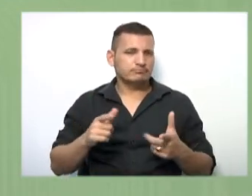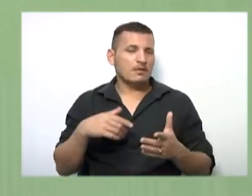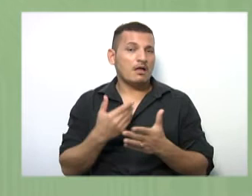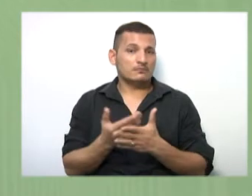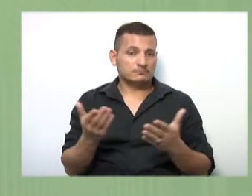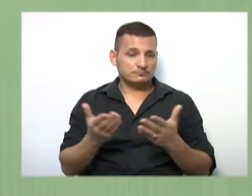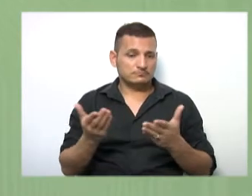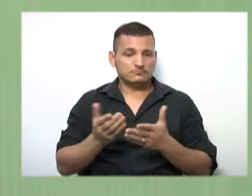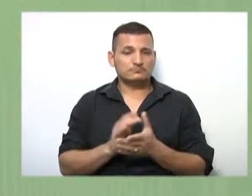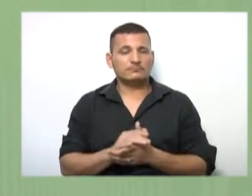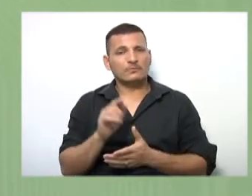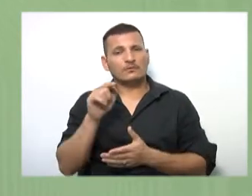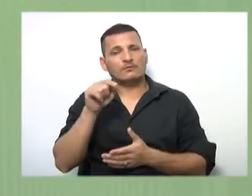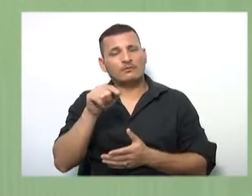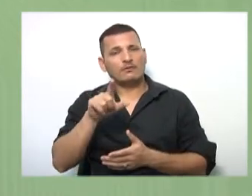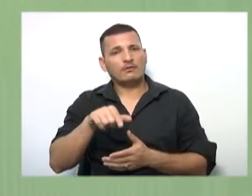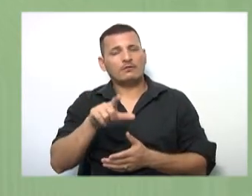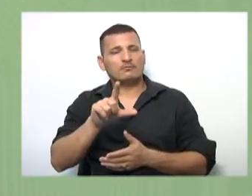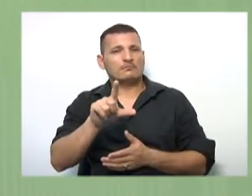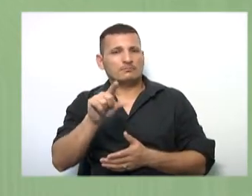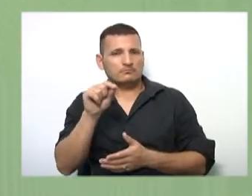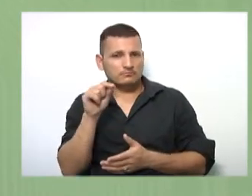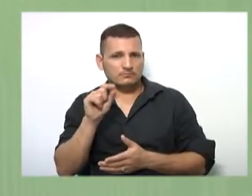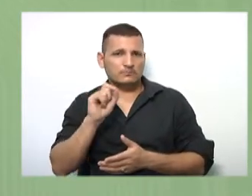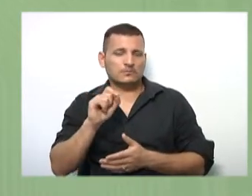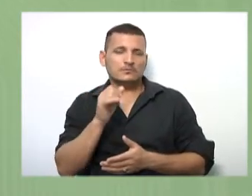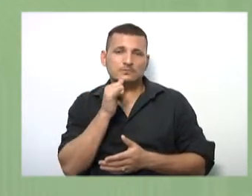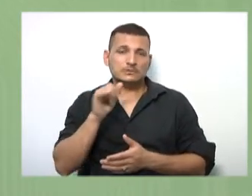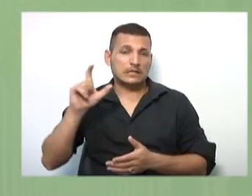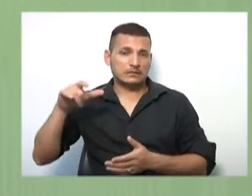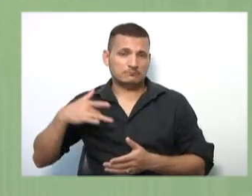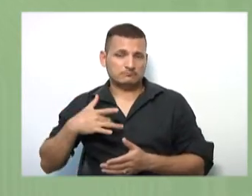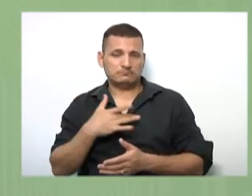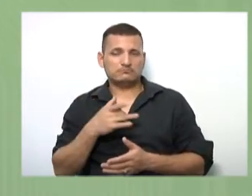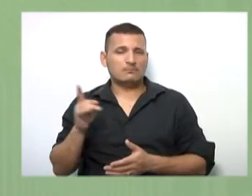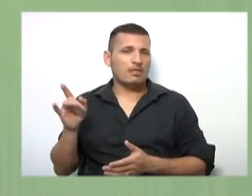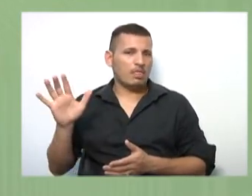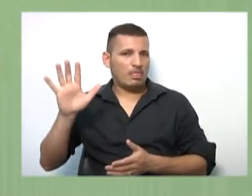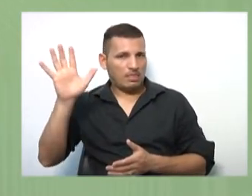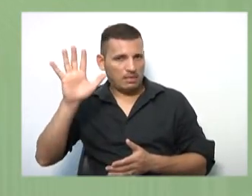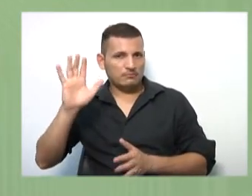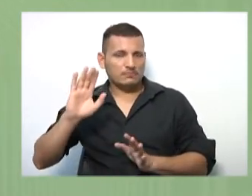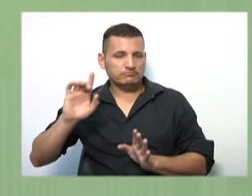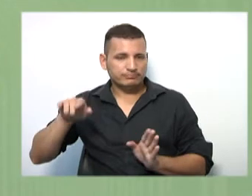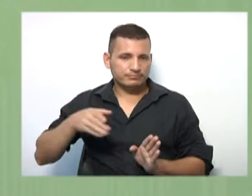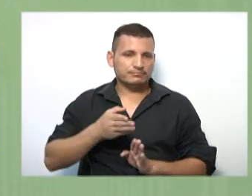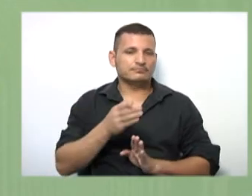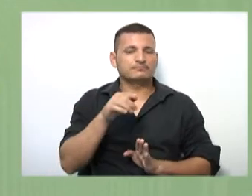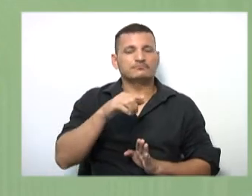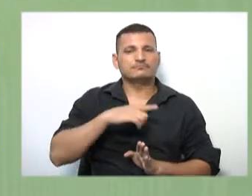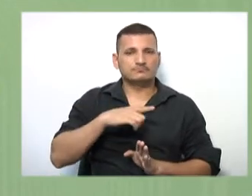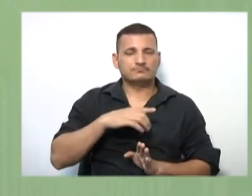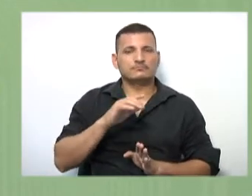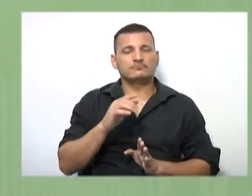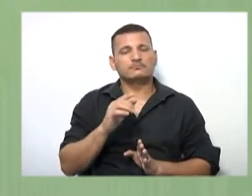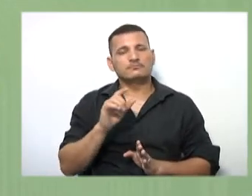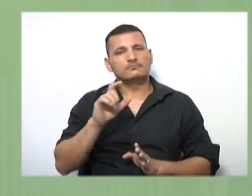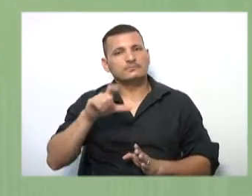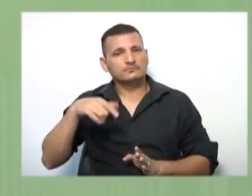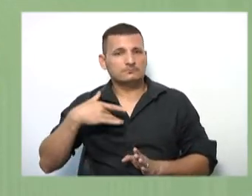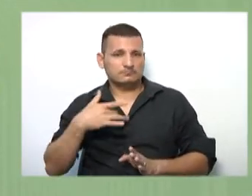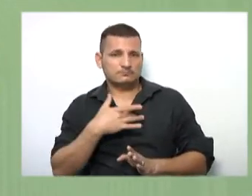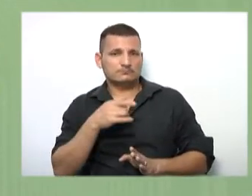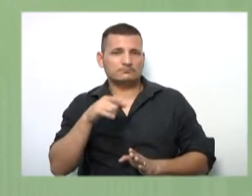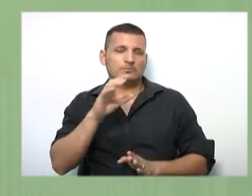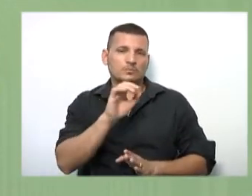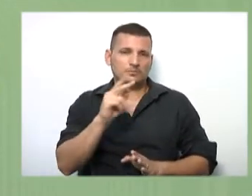é uma alternativa aos custosos planos de saúde convencionais. Então, a gente vai ter planos de saúde